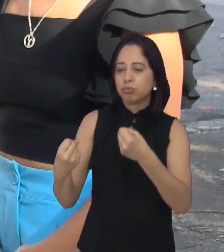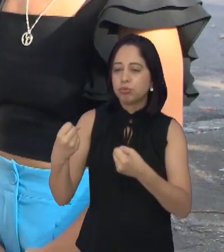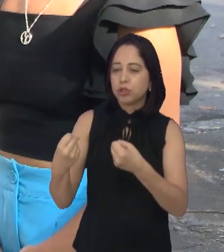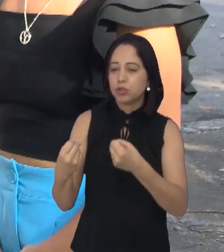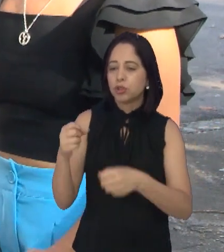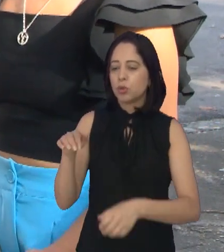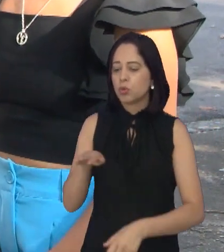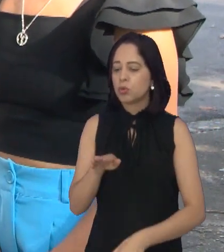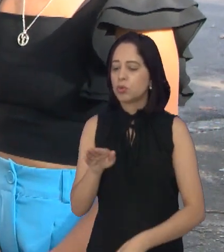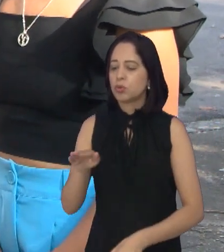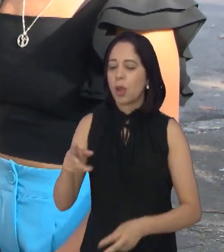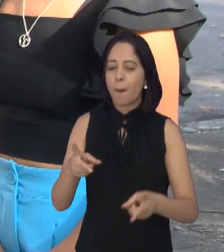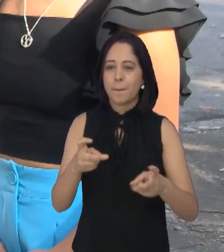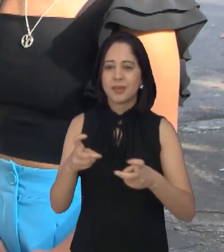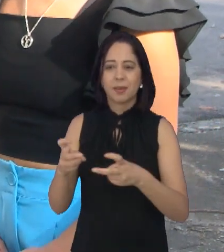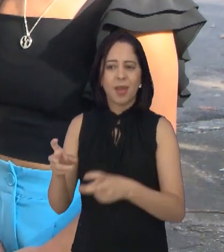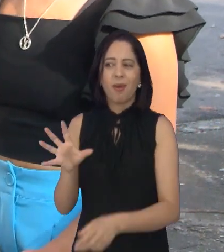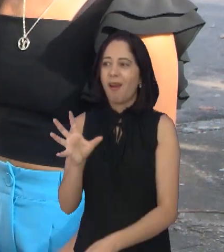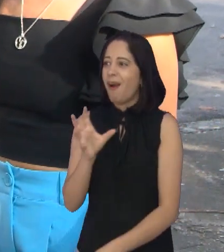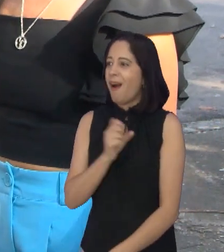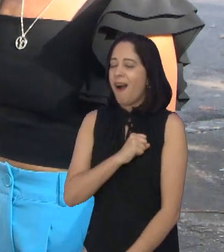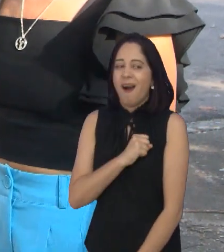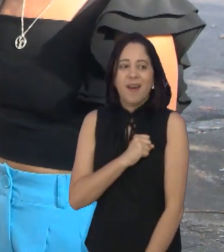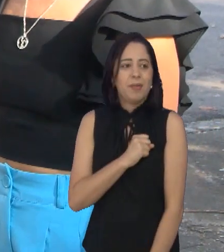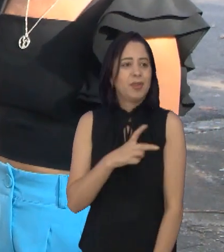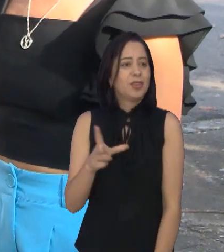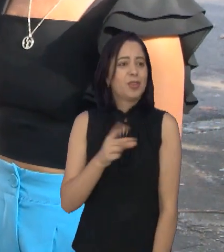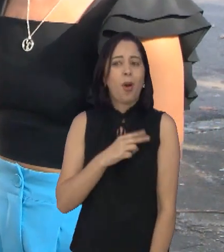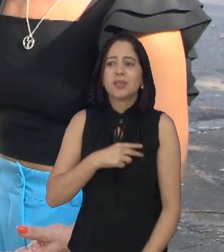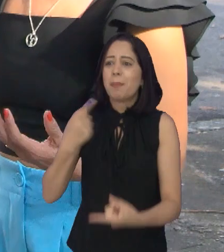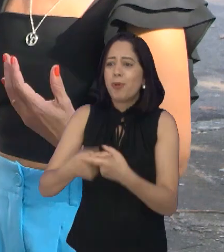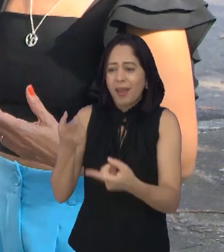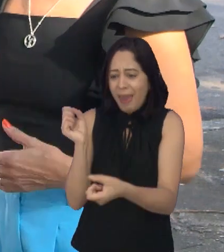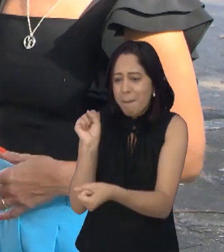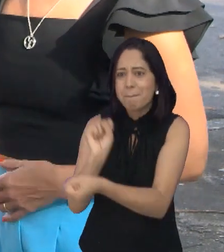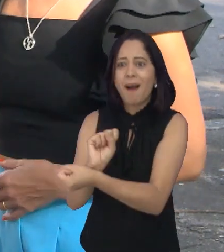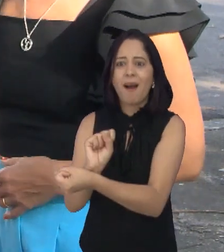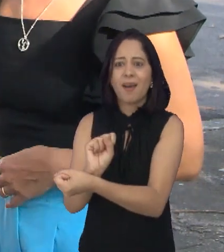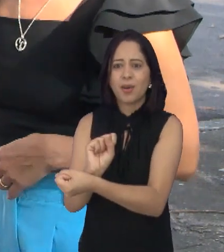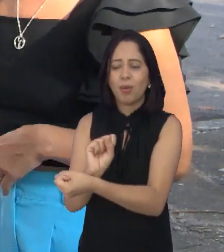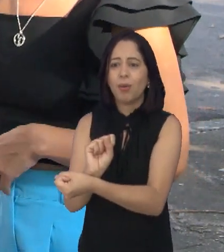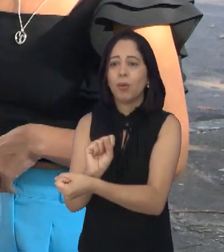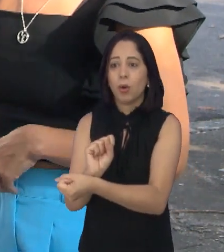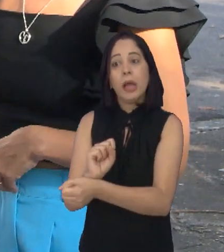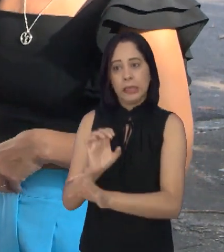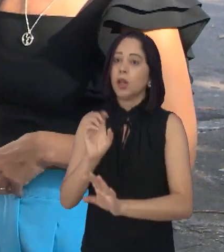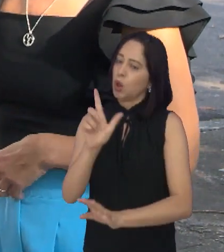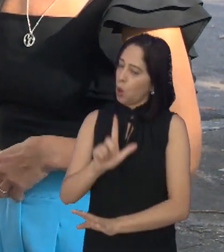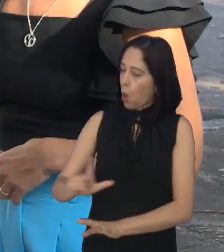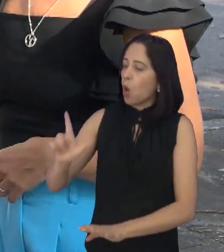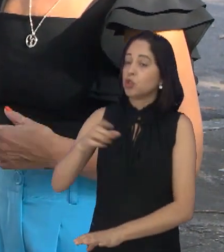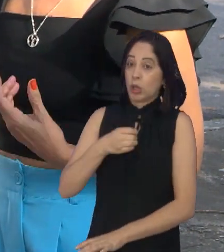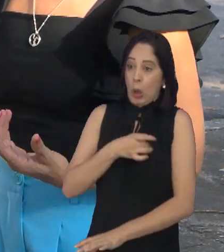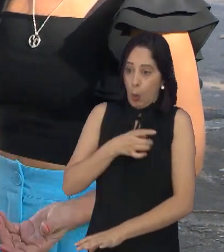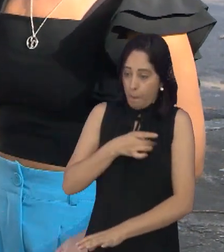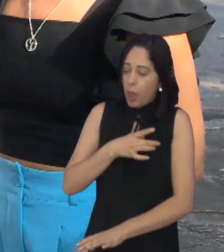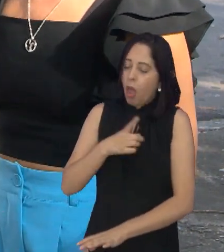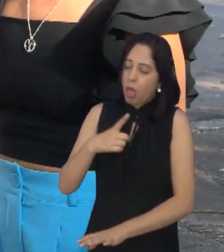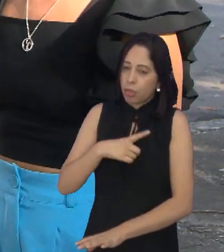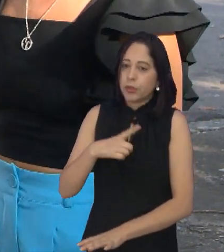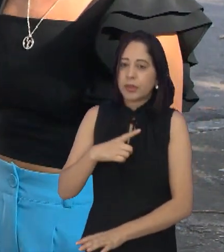segurança, eu amei. Eu falei, não, por que eu fiquei tanto tempo? Deu muito medo, eu tive